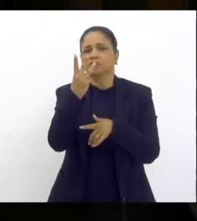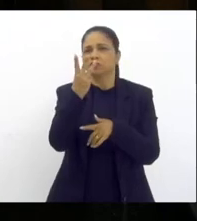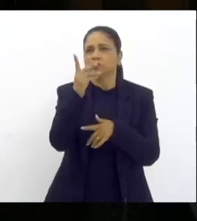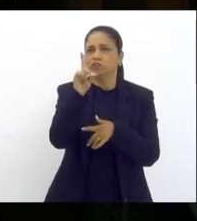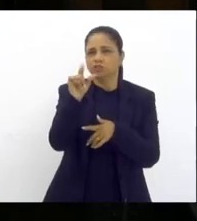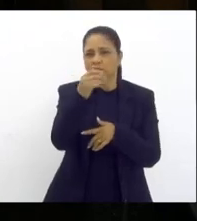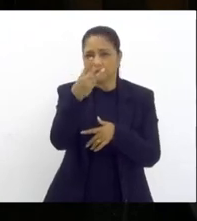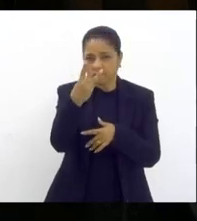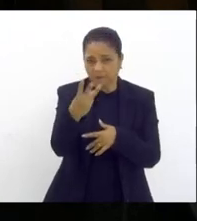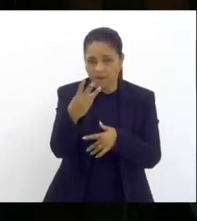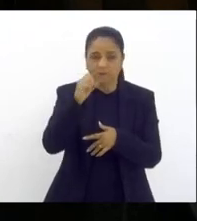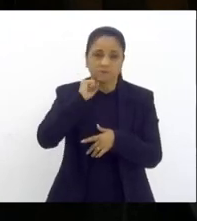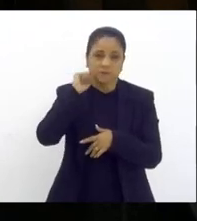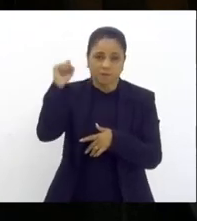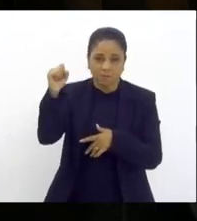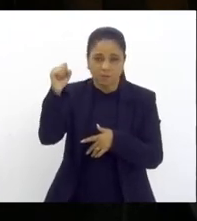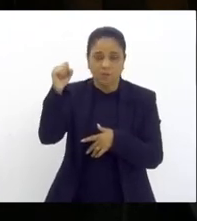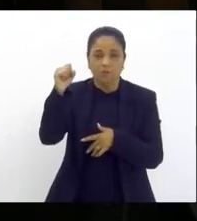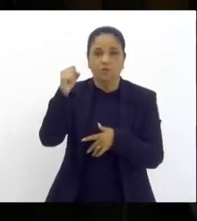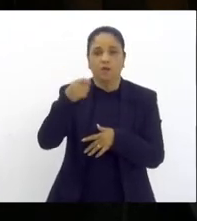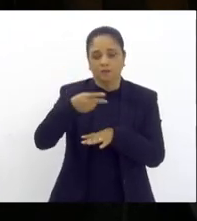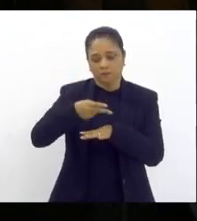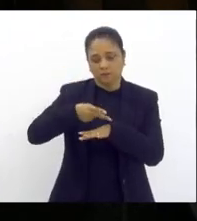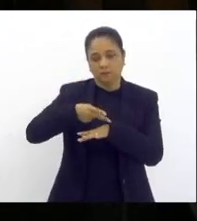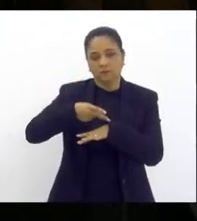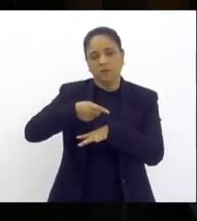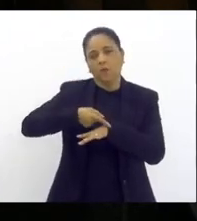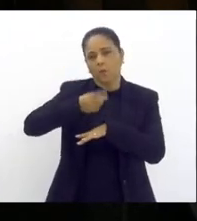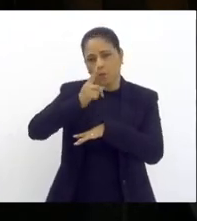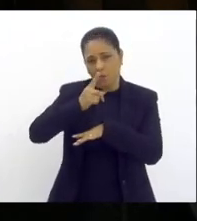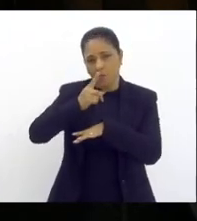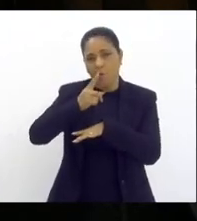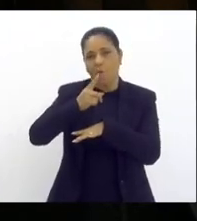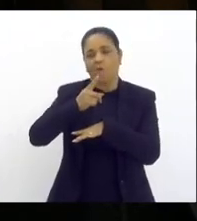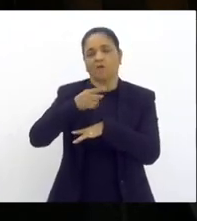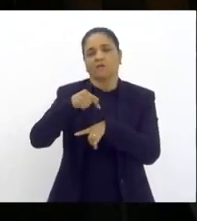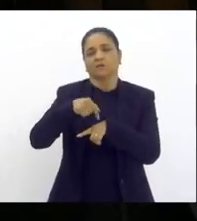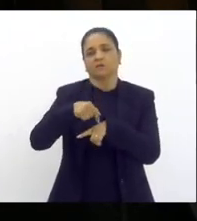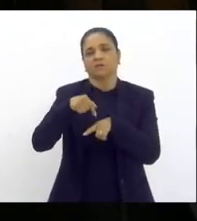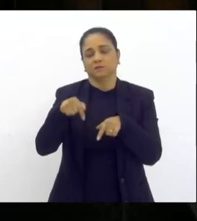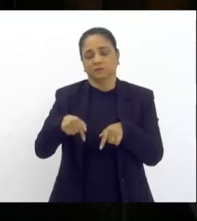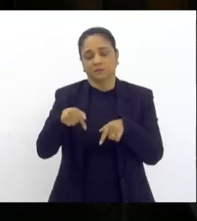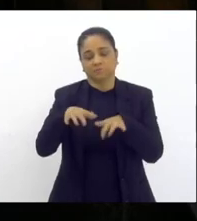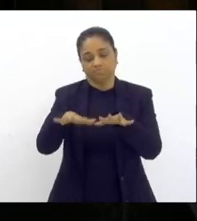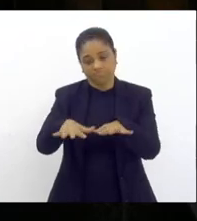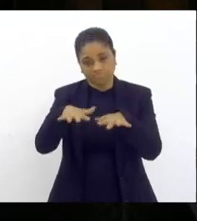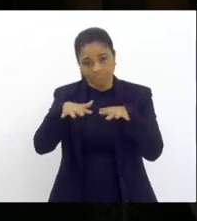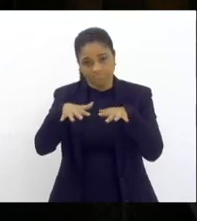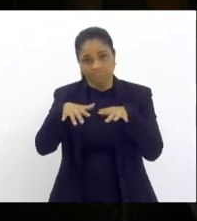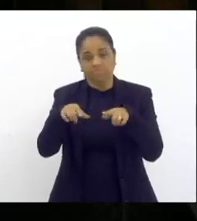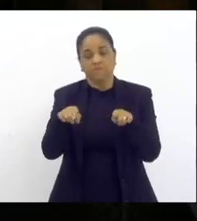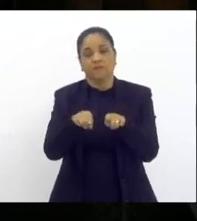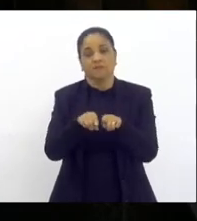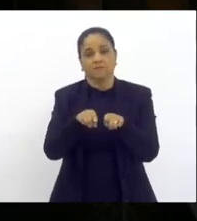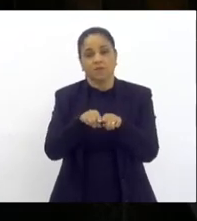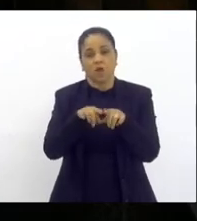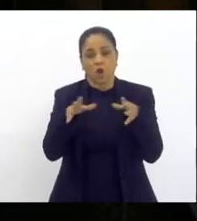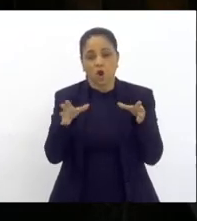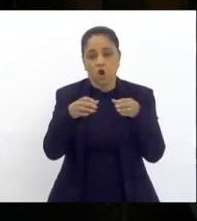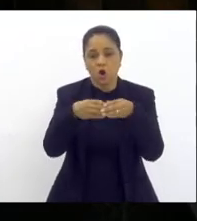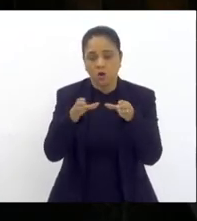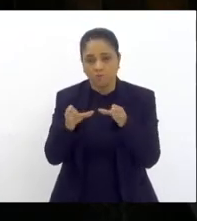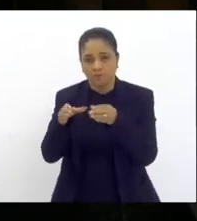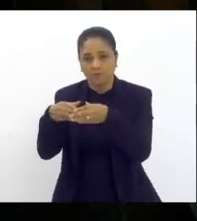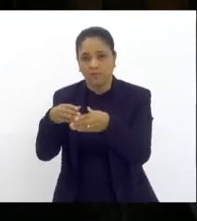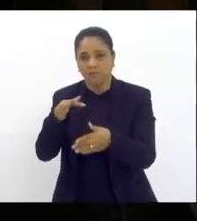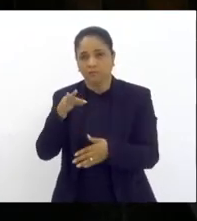horas, aqui nesta casa, que nós vamos reativar, presidente, a frente parlamentar das comunidades terapêuticas.